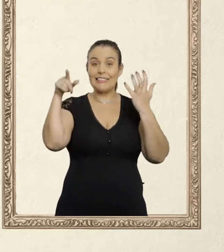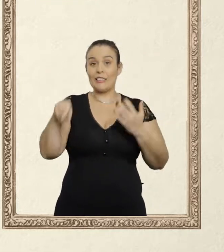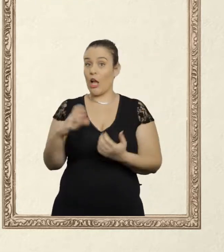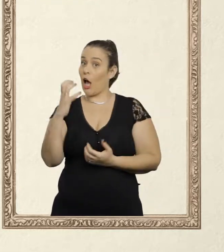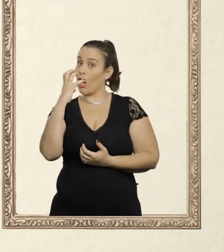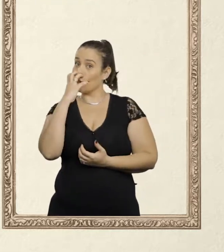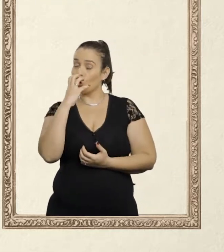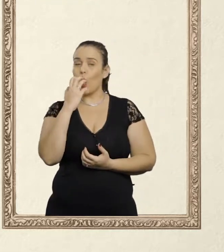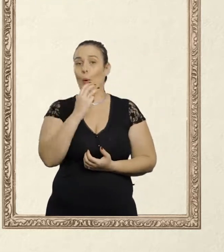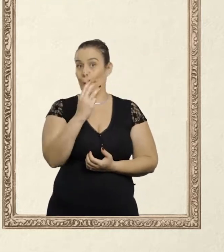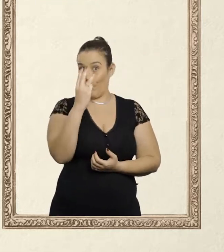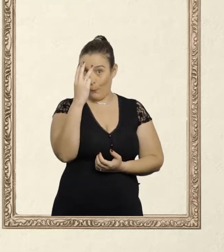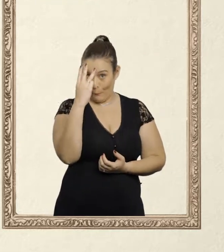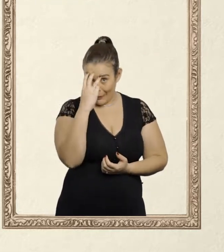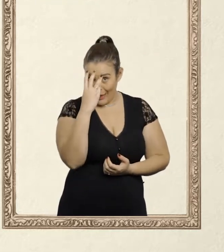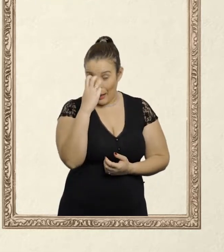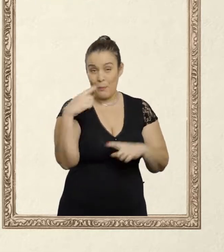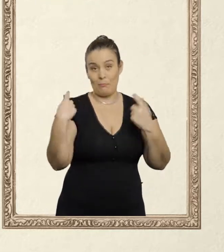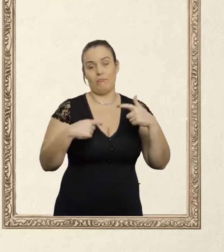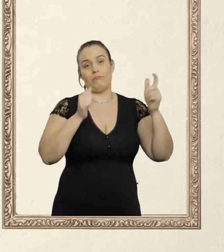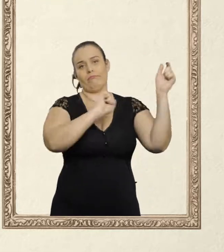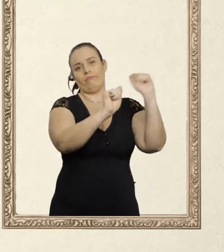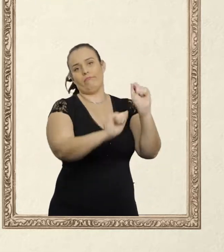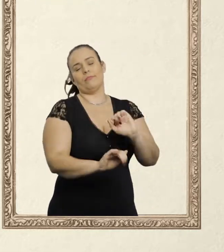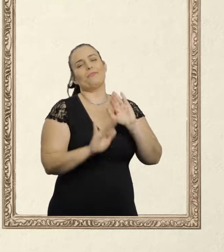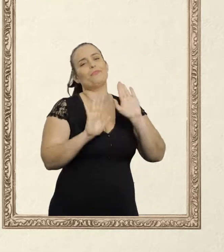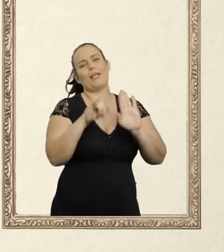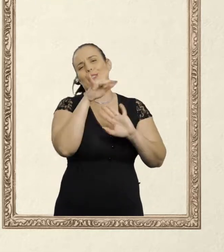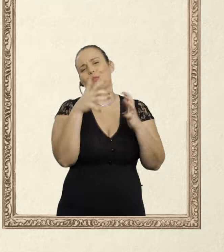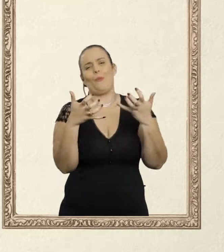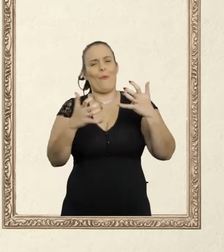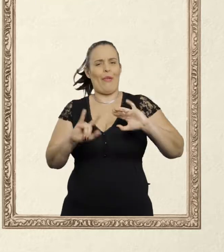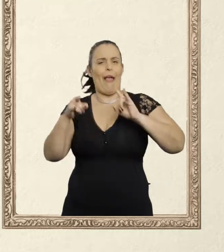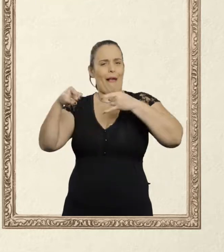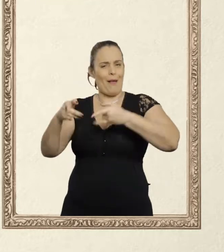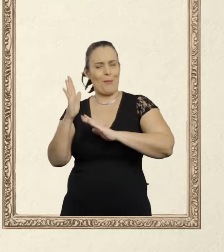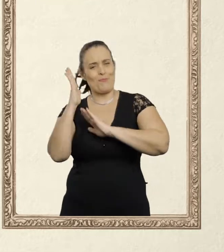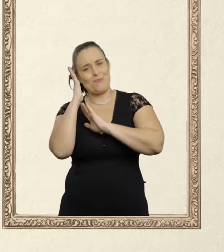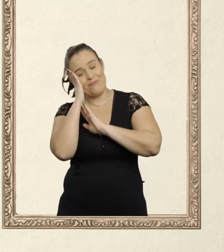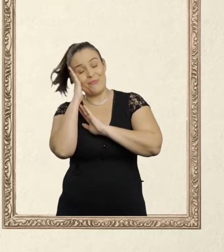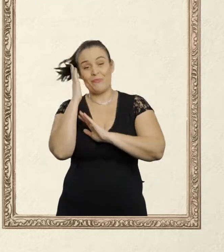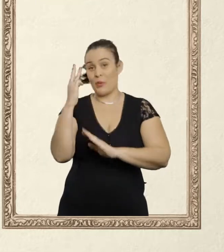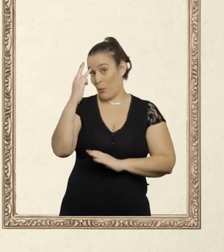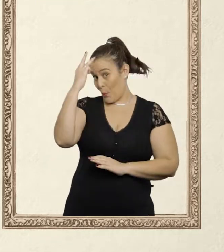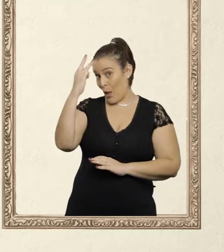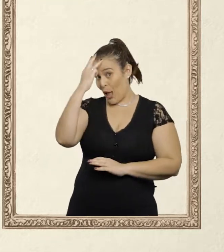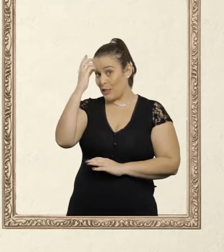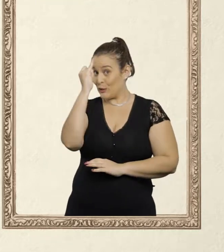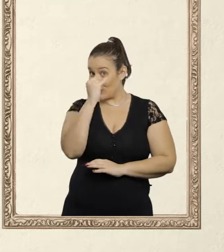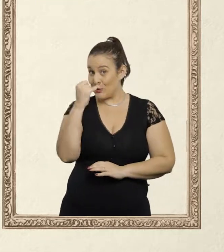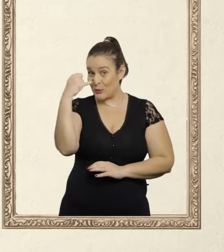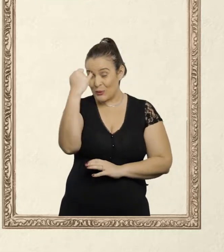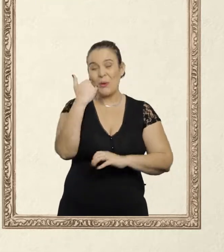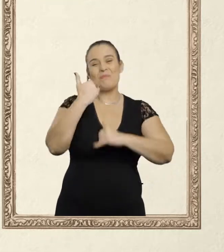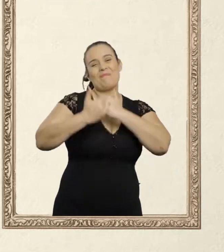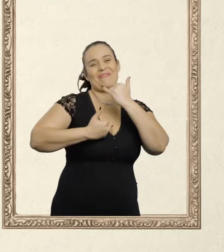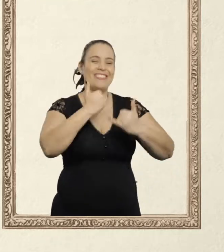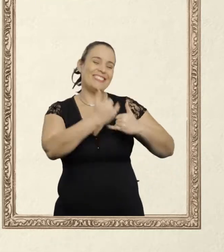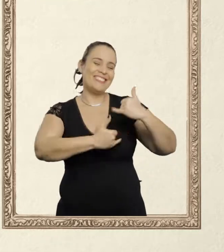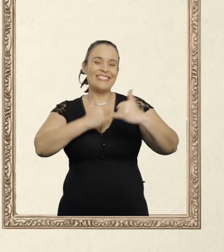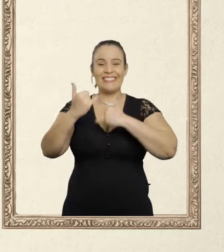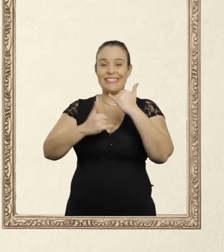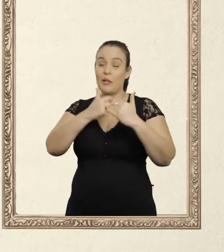no Miguel, mas o menino não queria tomar banho e ir para a cama. Wendy e João estavam no quarto brincando de papai e